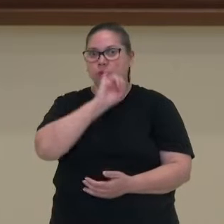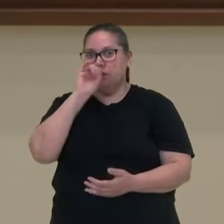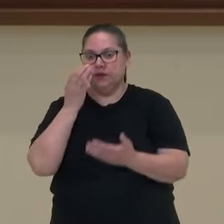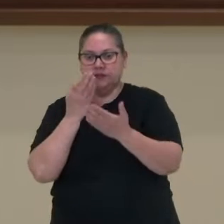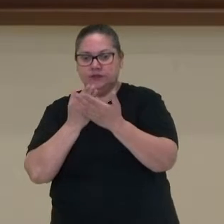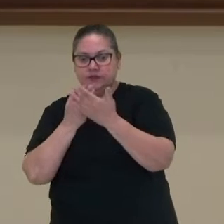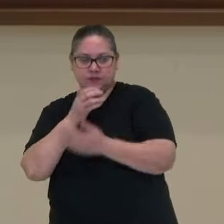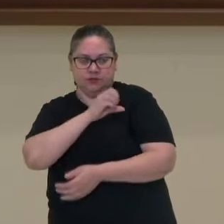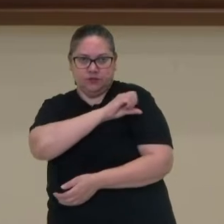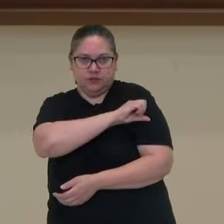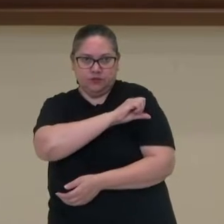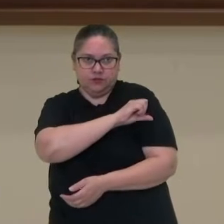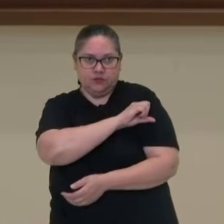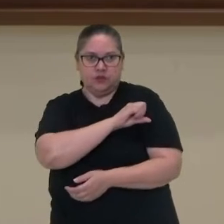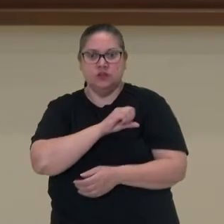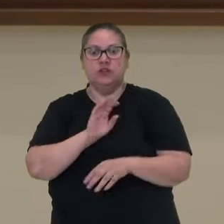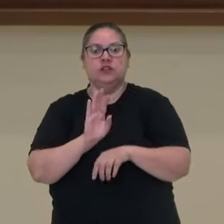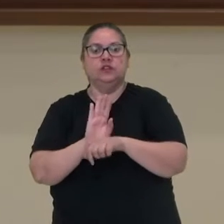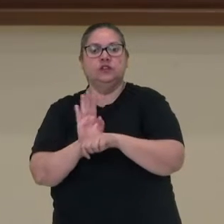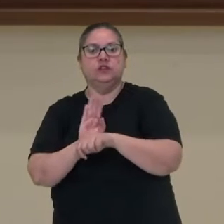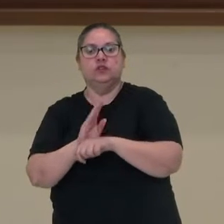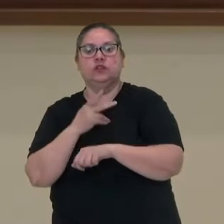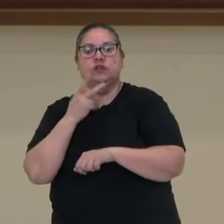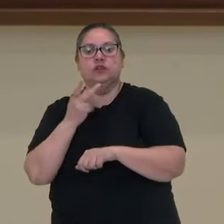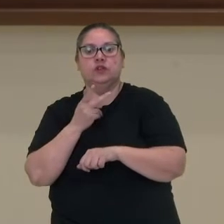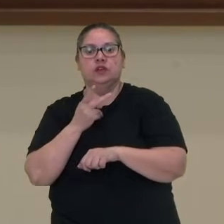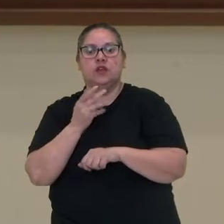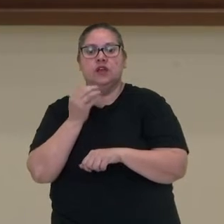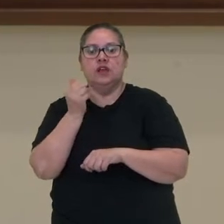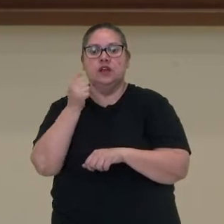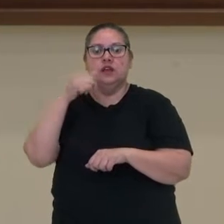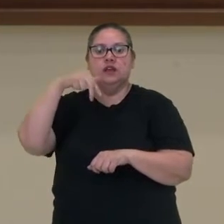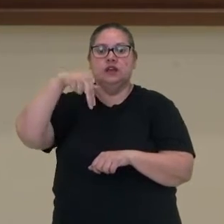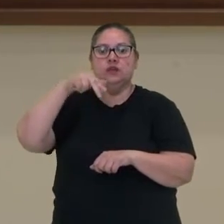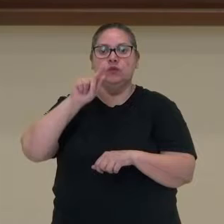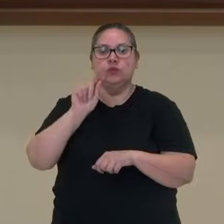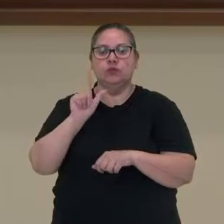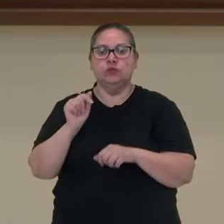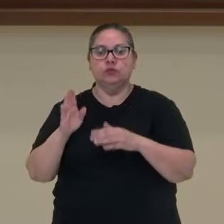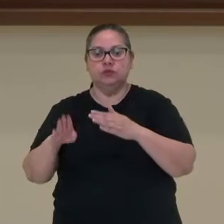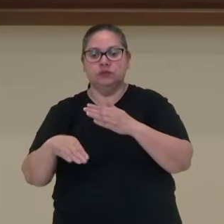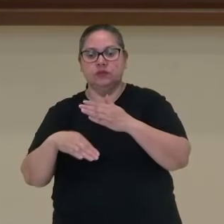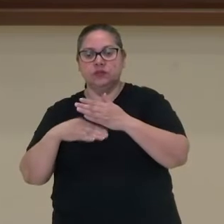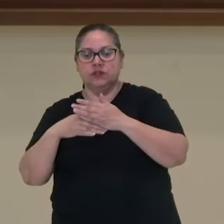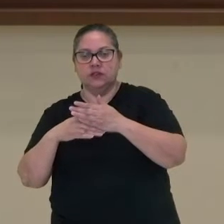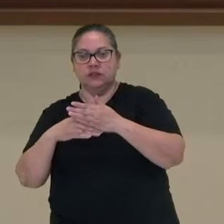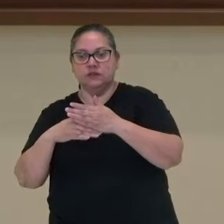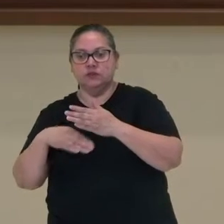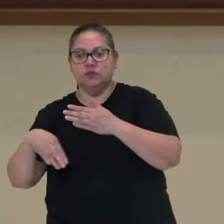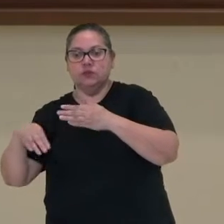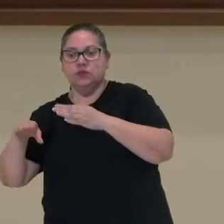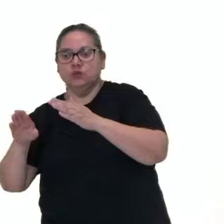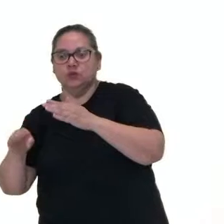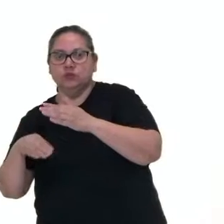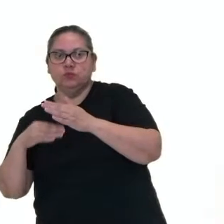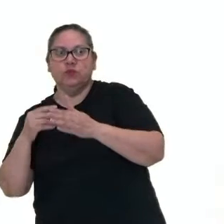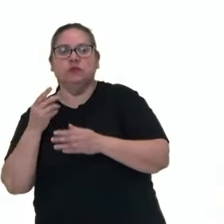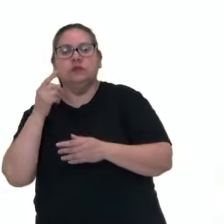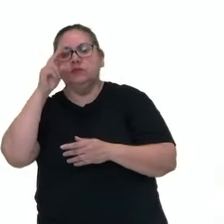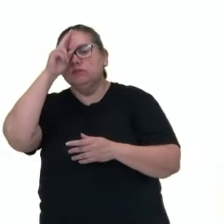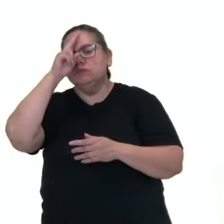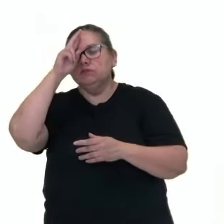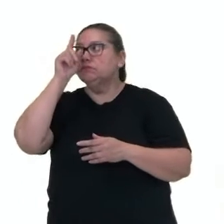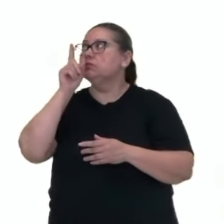Olá, estudantes do nono ano. Nesse vídeo vamos falar sobre ângulos complementares e suplementares.